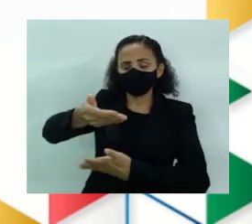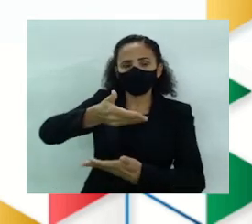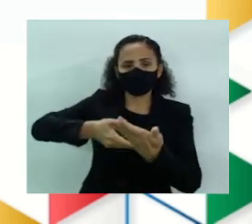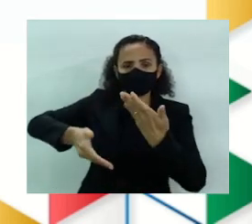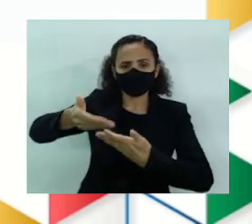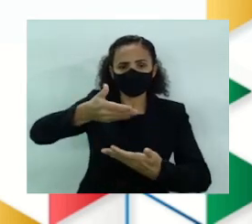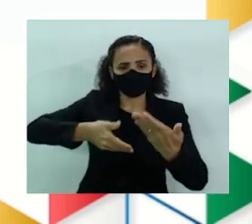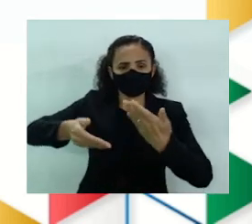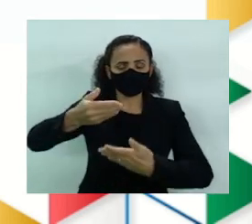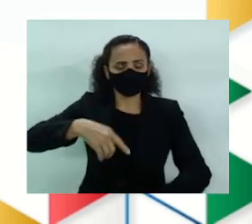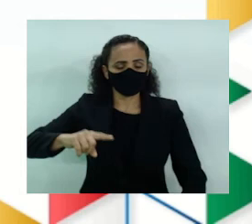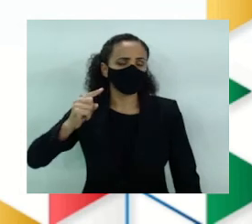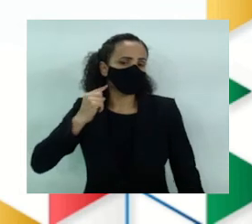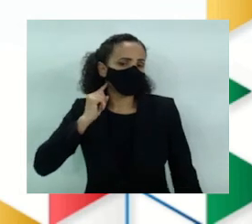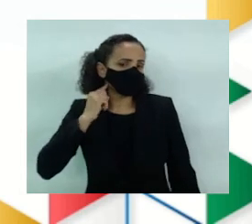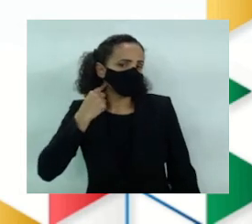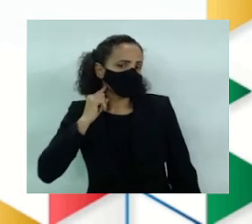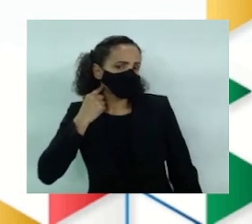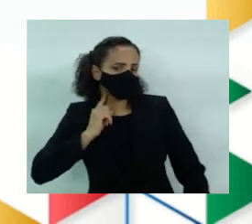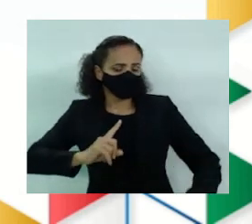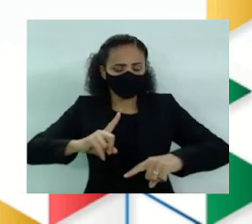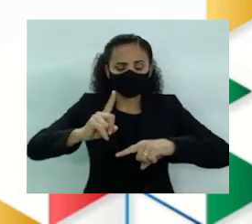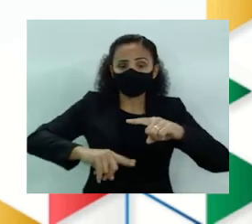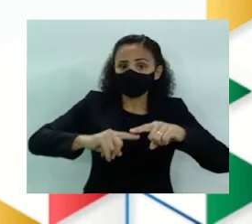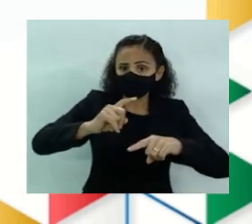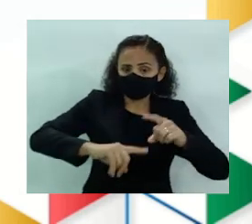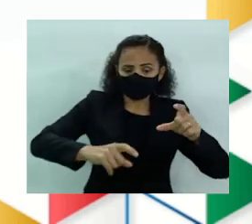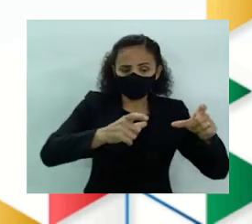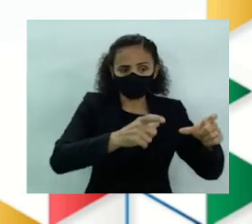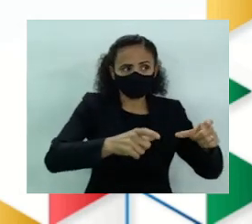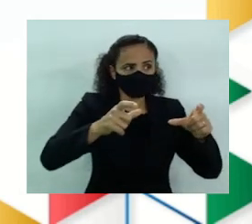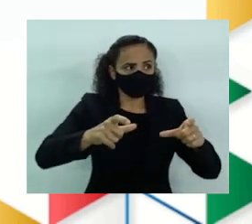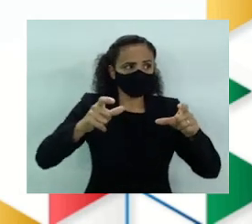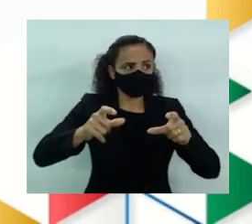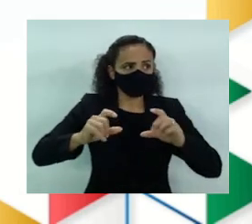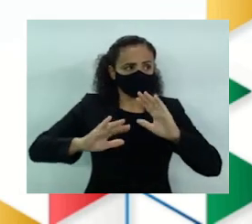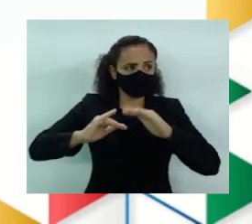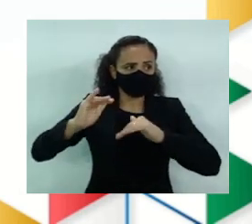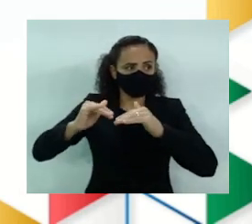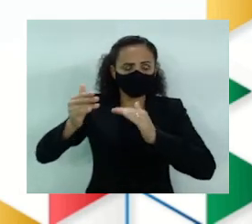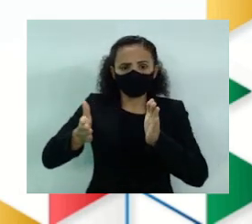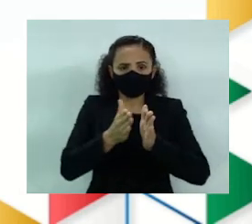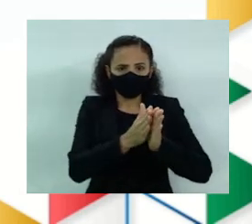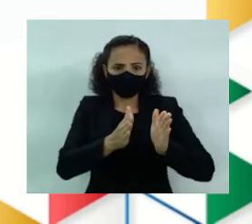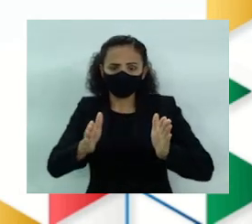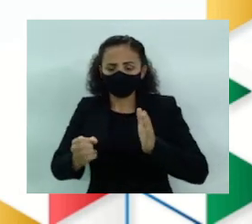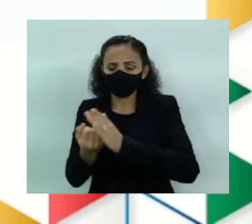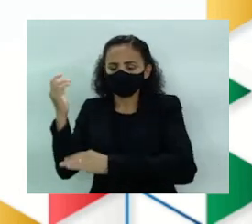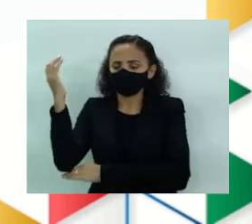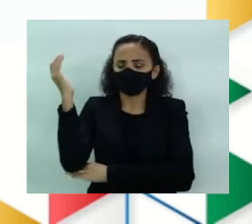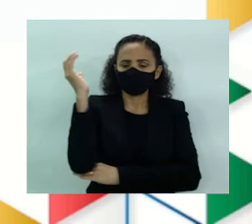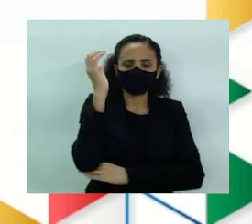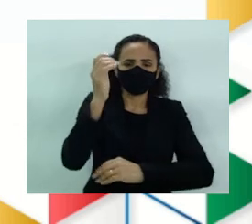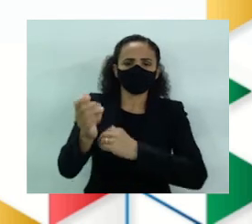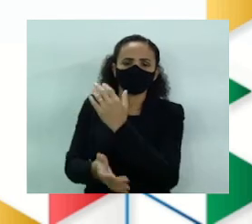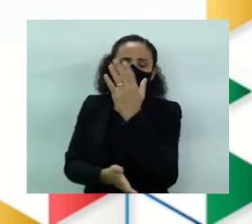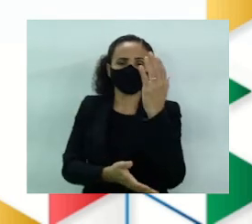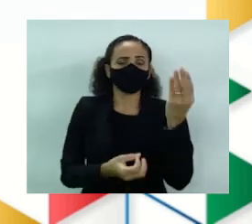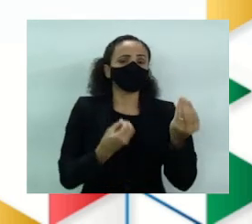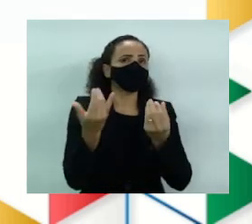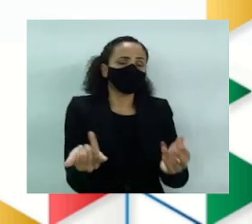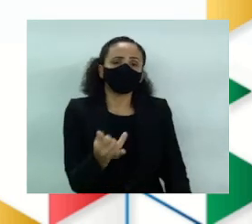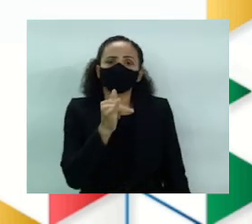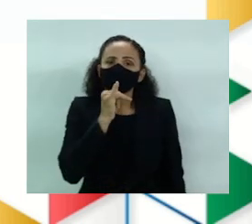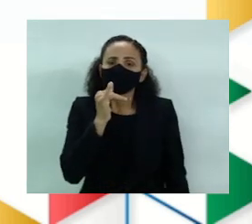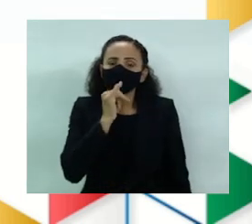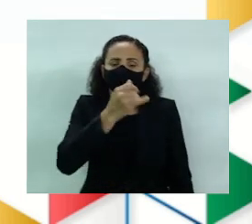de resíduos, os quais, na maioria dos casos, são nocivos ao meio ambiente. e também ao ser humano. Um exemplo